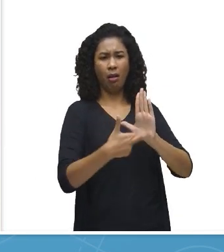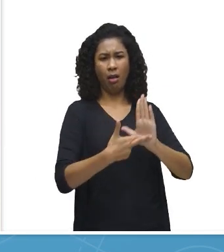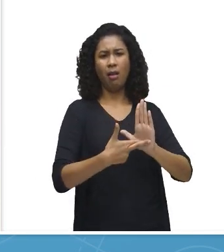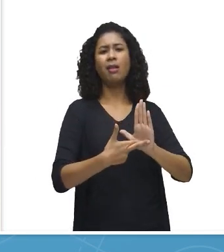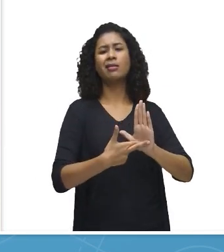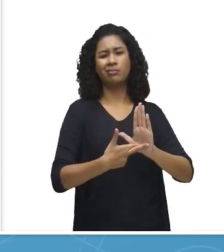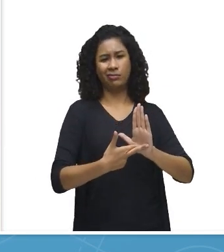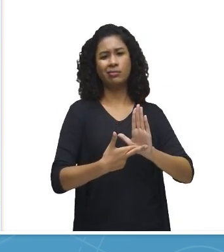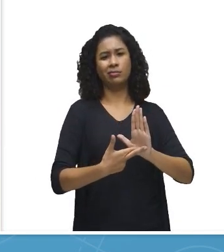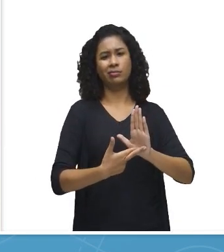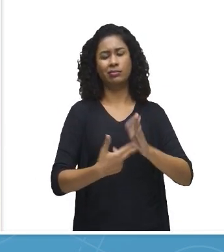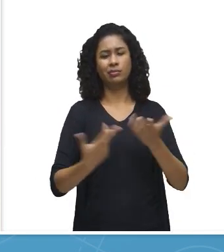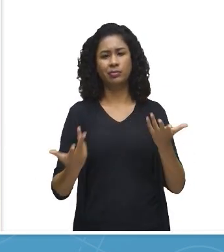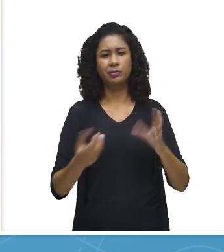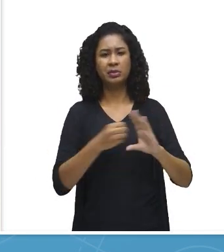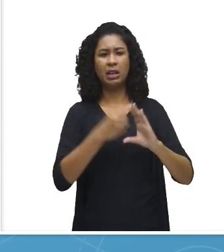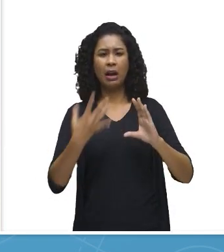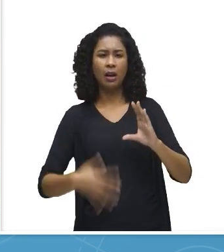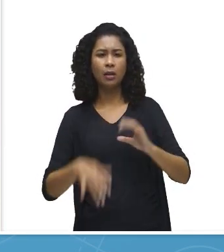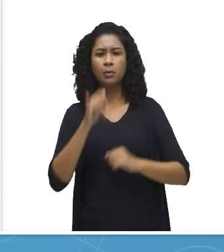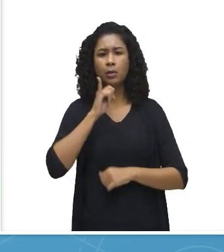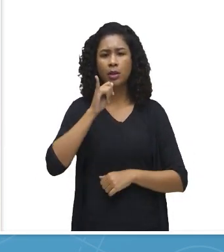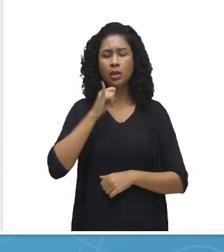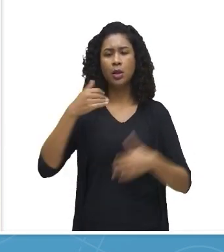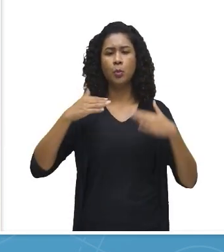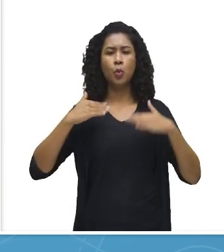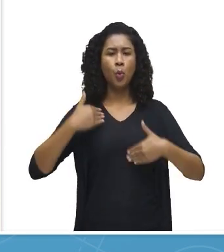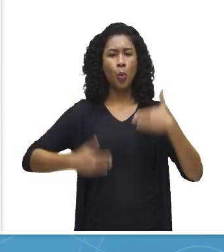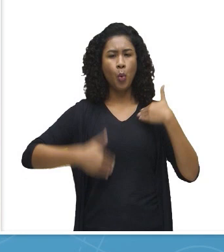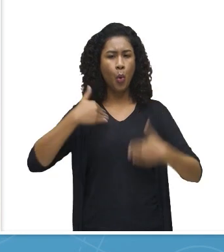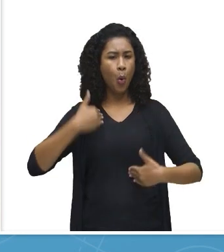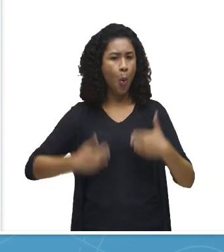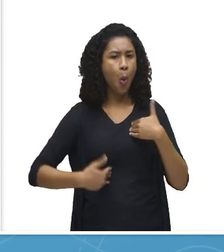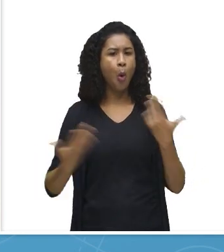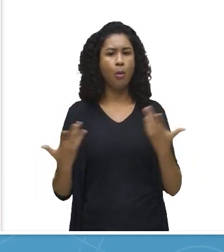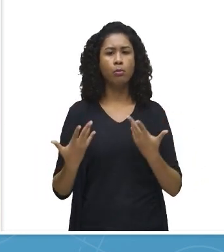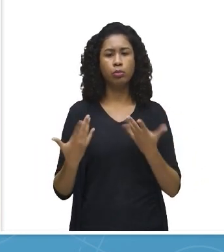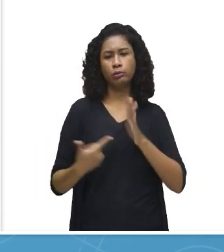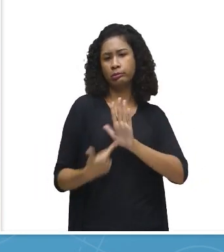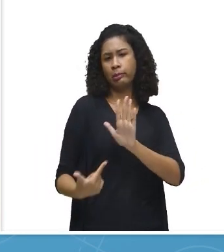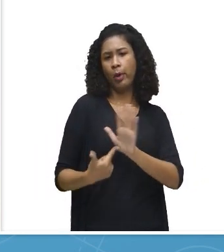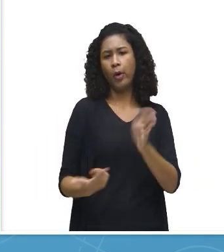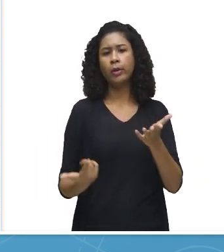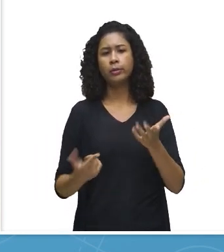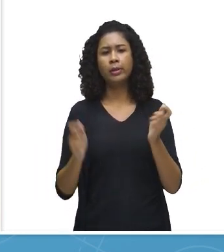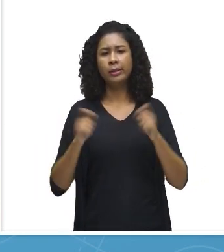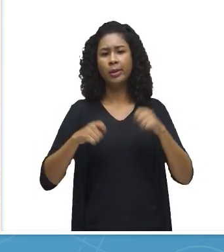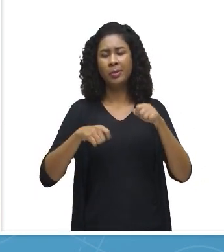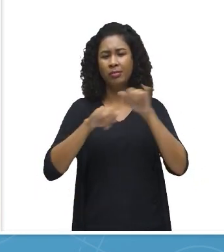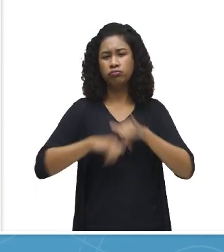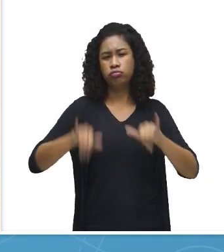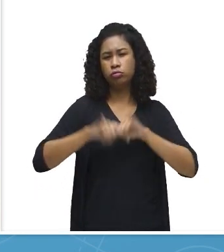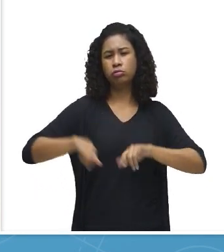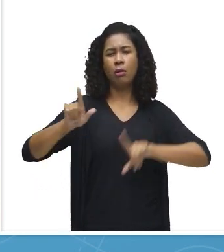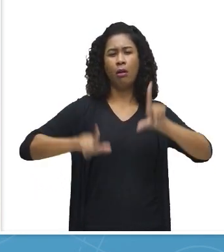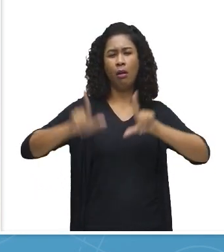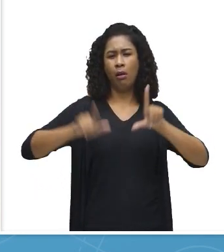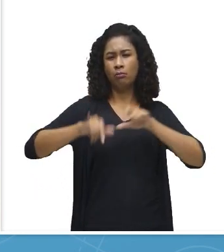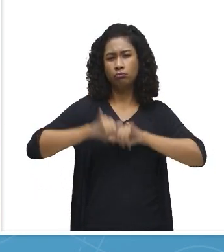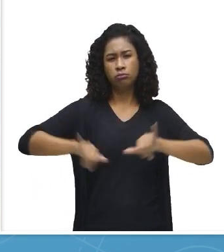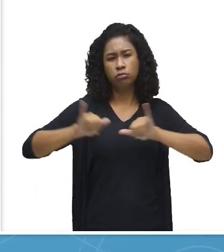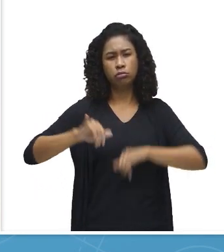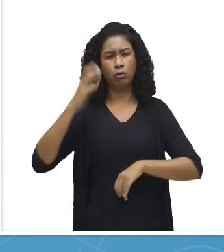né? Com aspectos como tipo de físico, aparência, e os divulga através da mídia, massificando